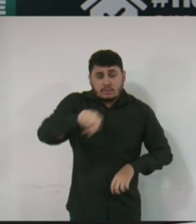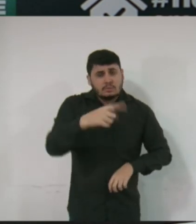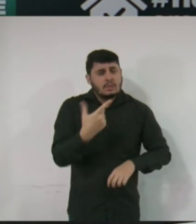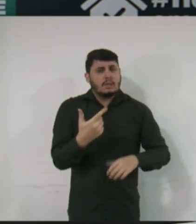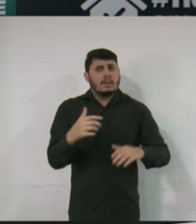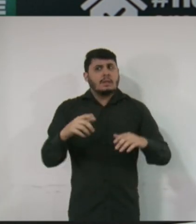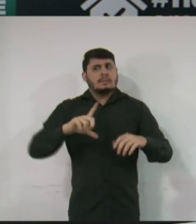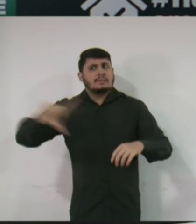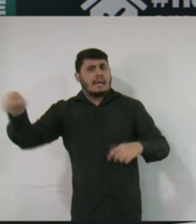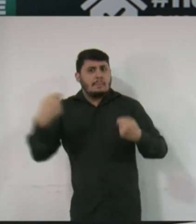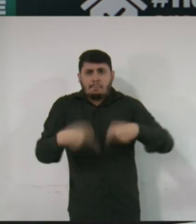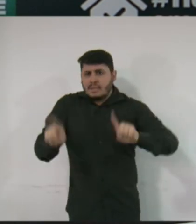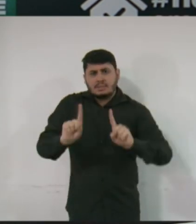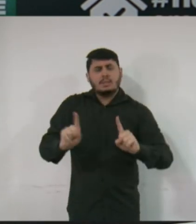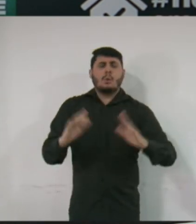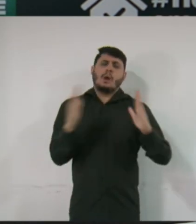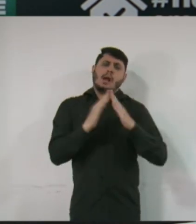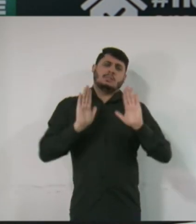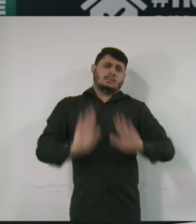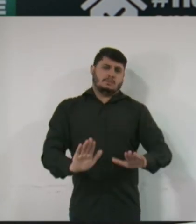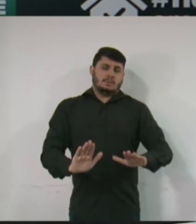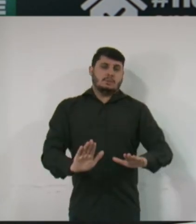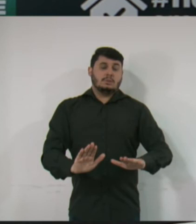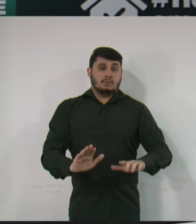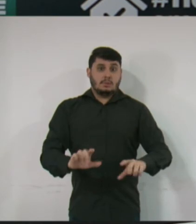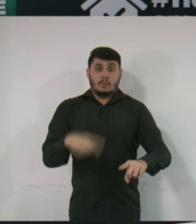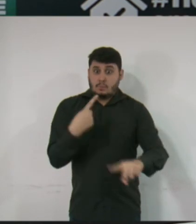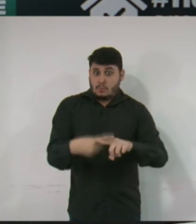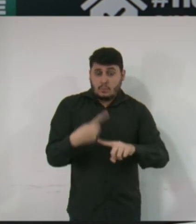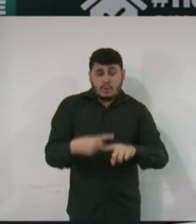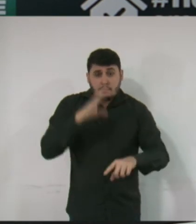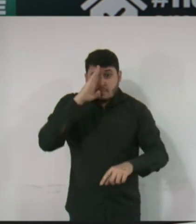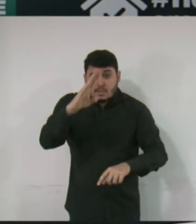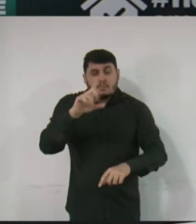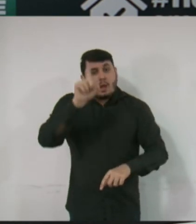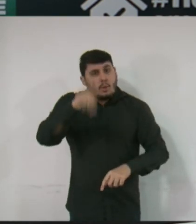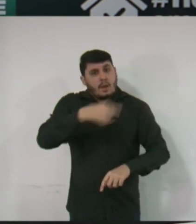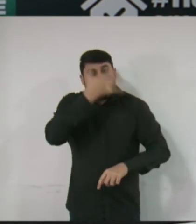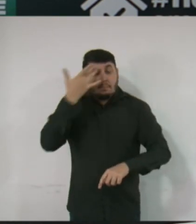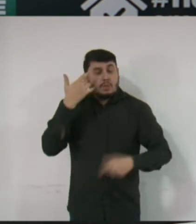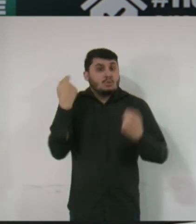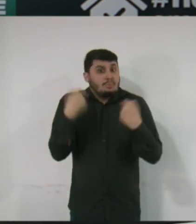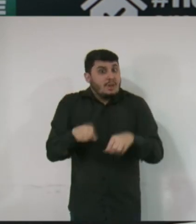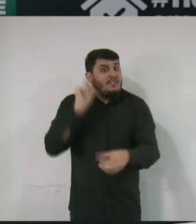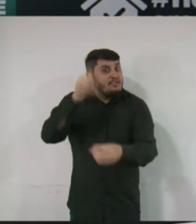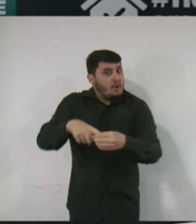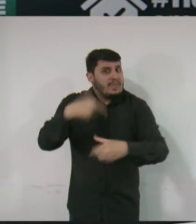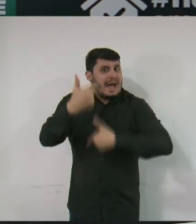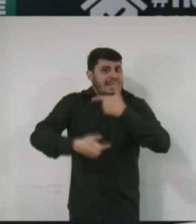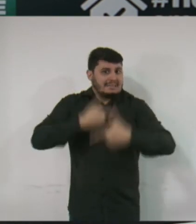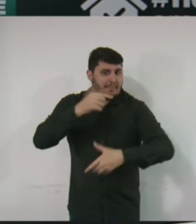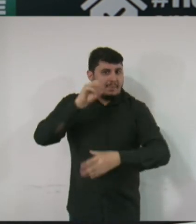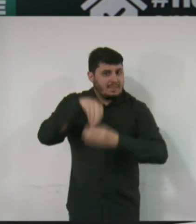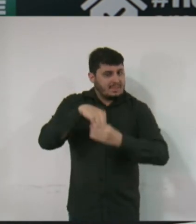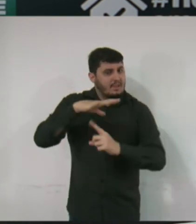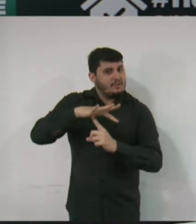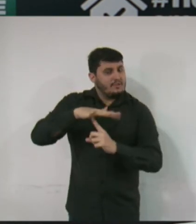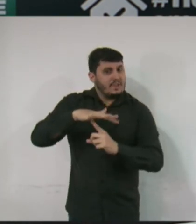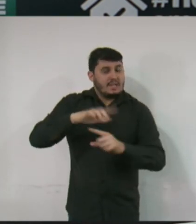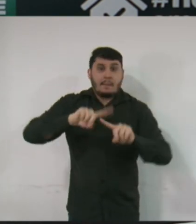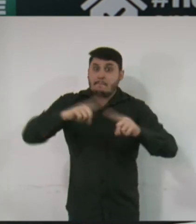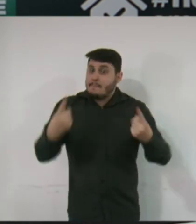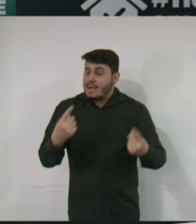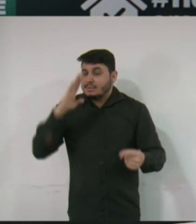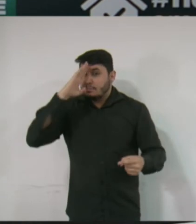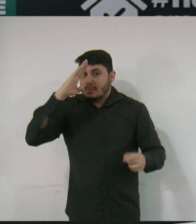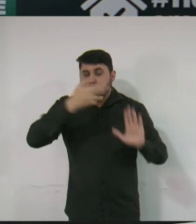compras necessárias para a retomada de suas atividades econômicas, mas todas as regras de orientações de saúde pública permanecem. A utilização